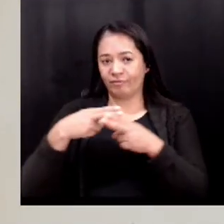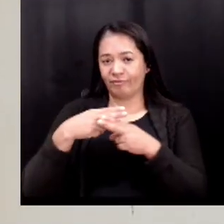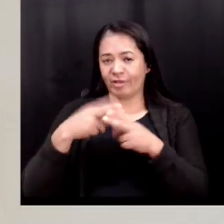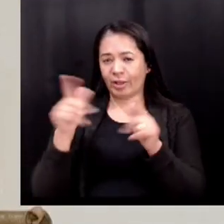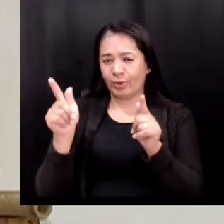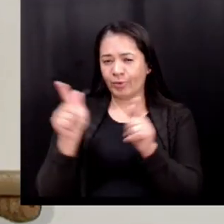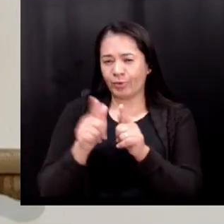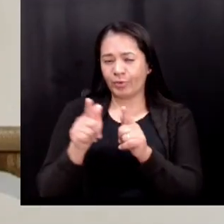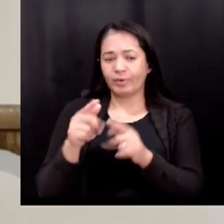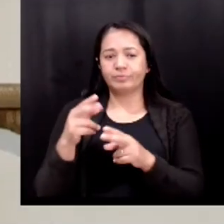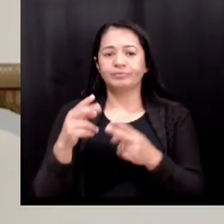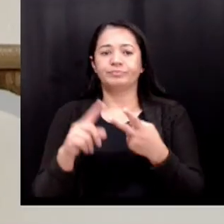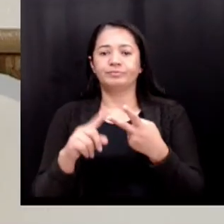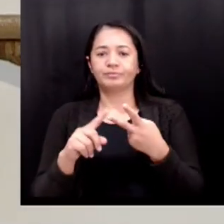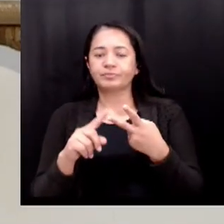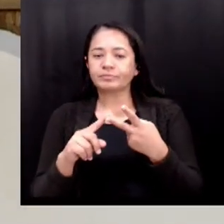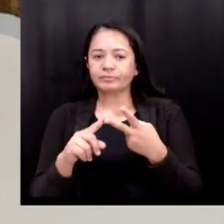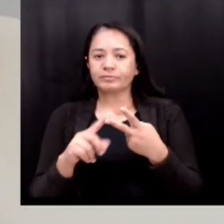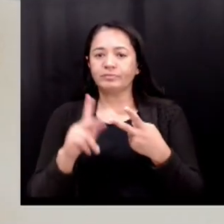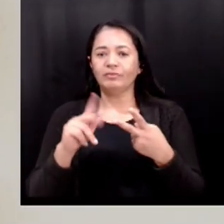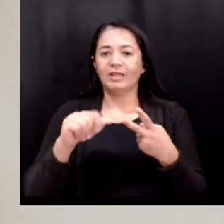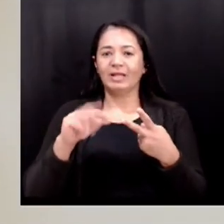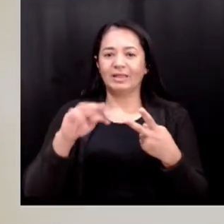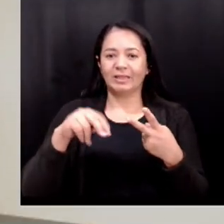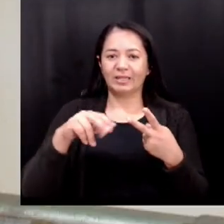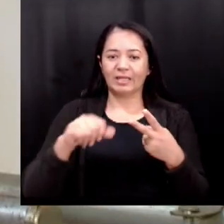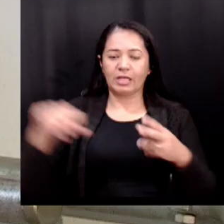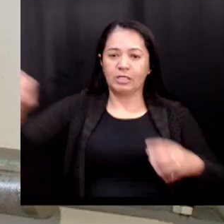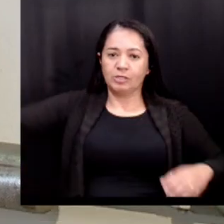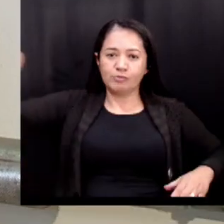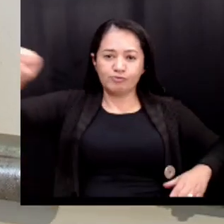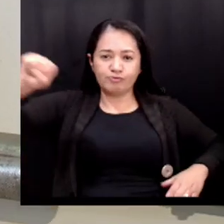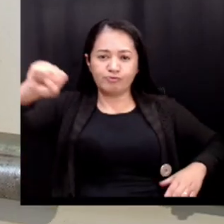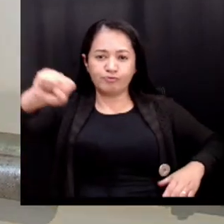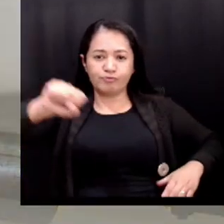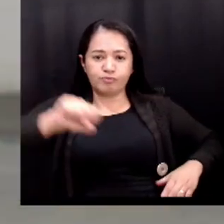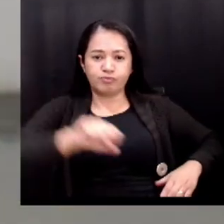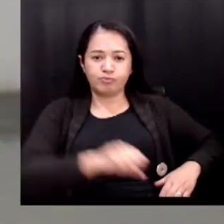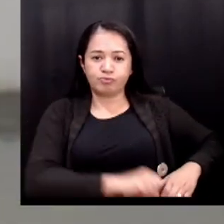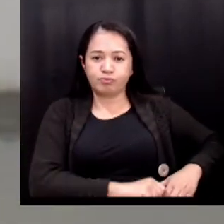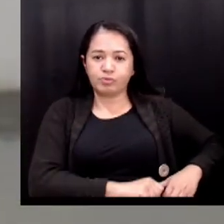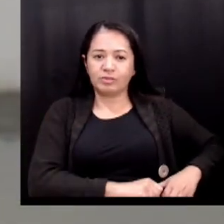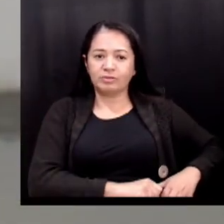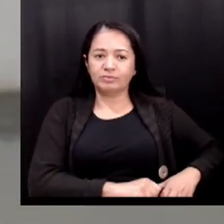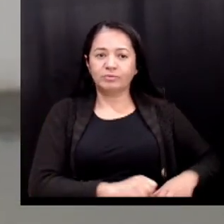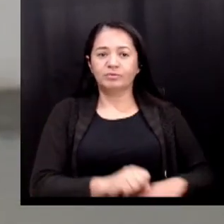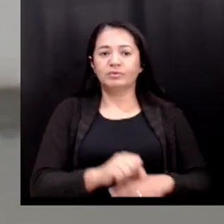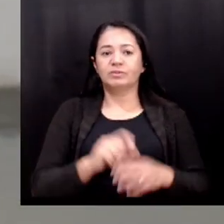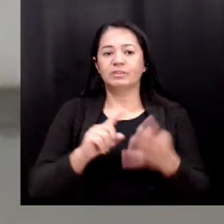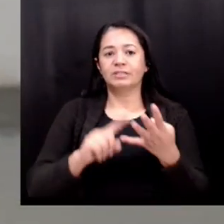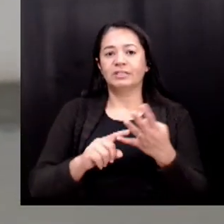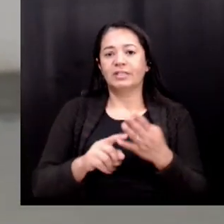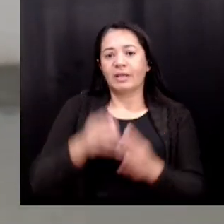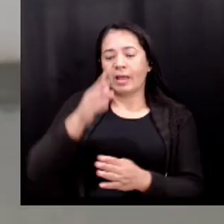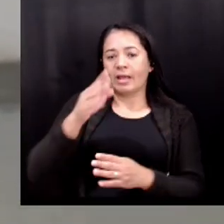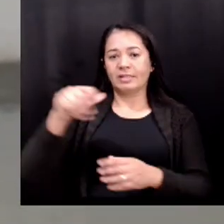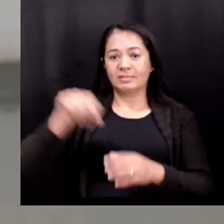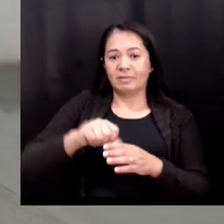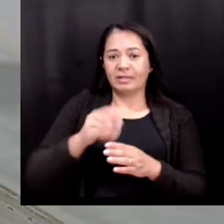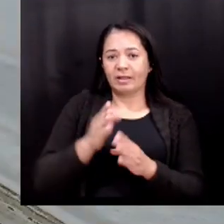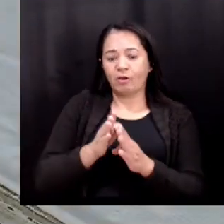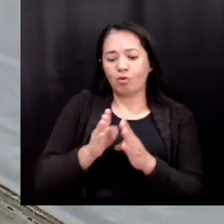temos a katana, que seria a espada curva japonesa, shokuto, espada reta,